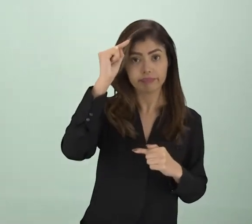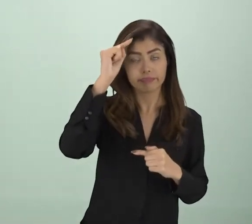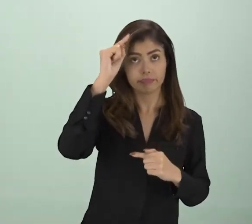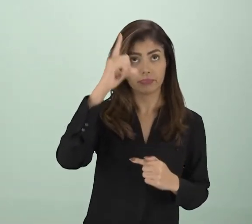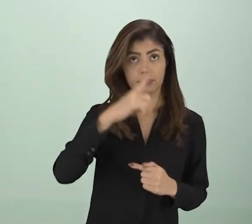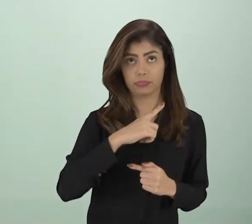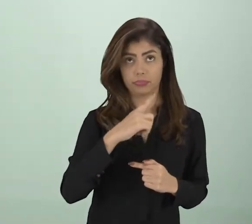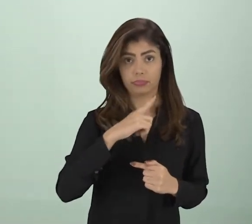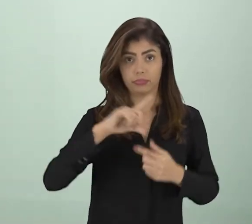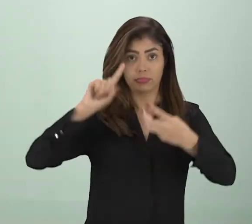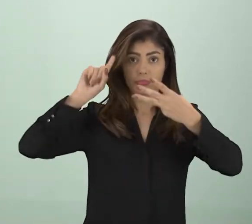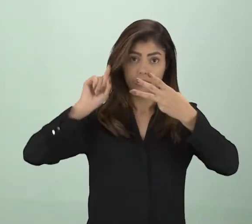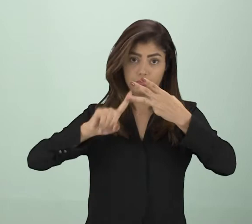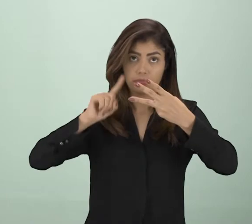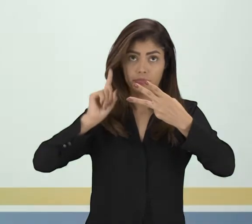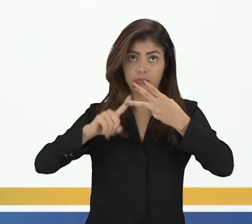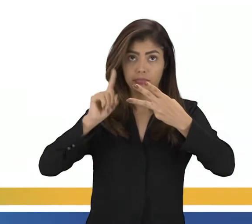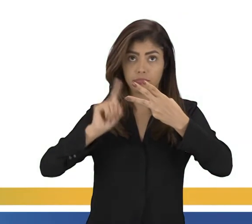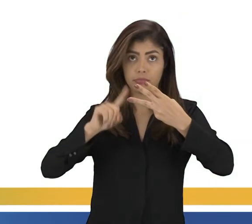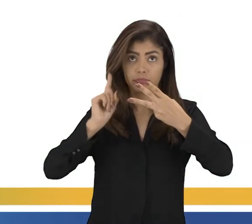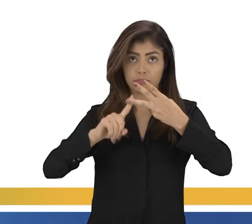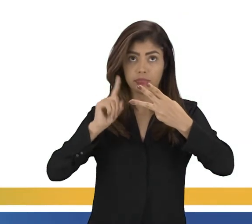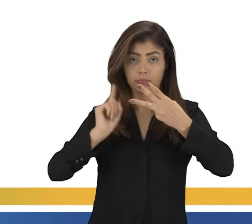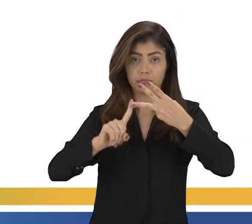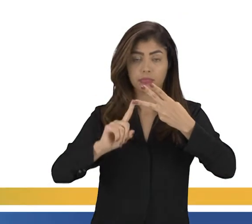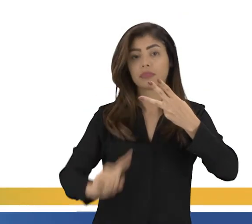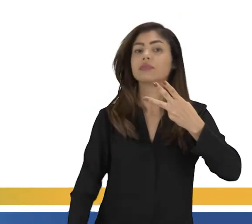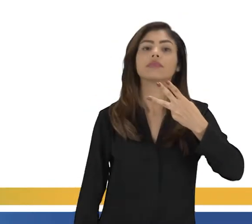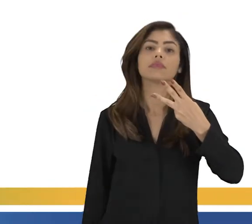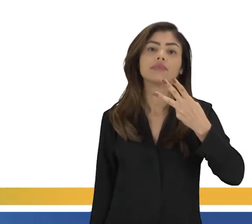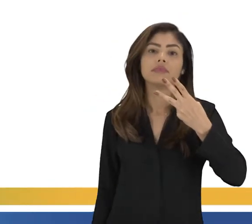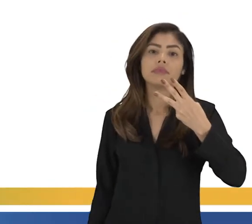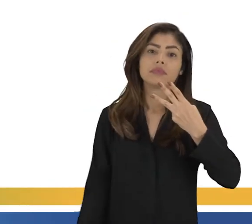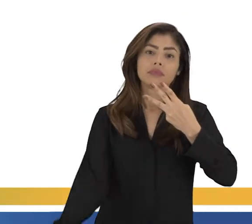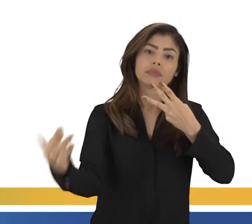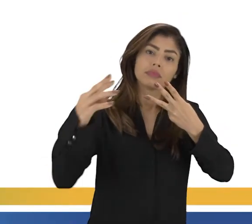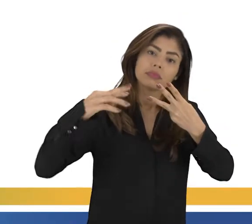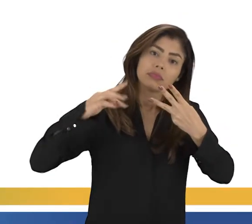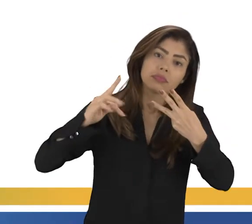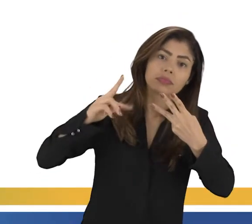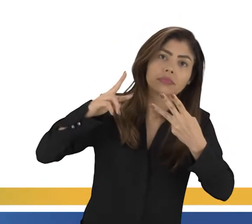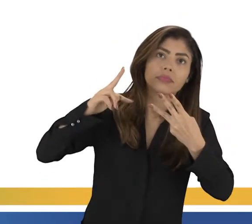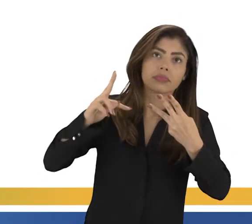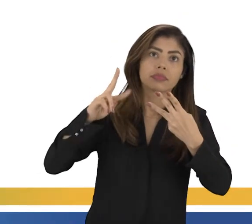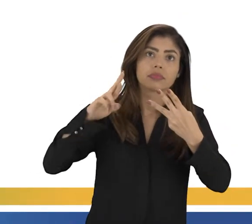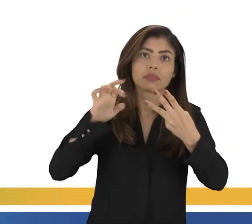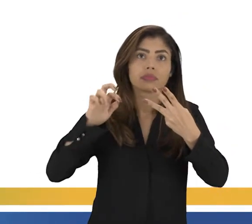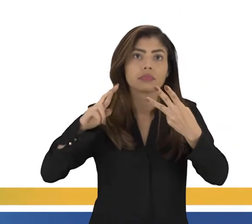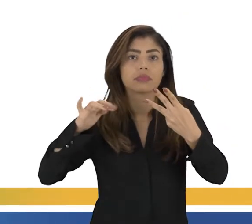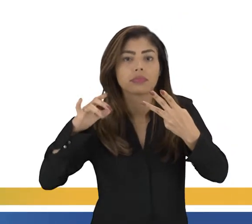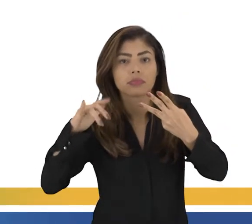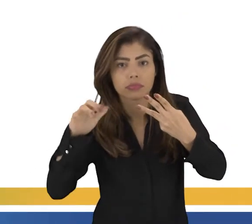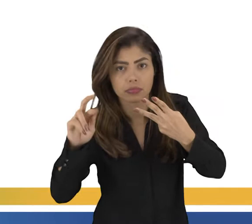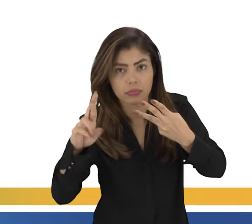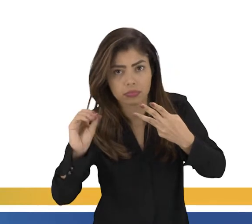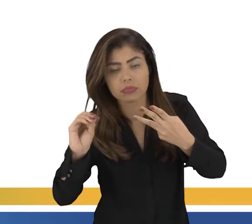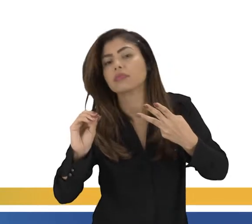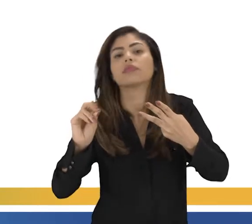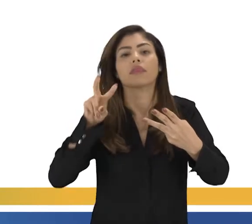ali o consumidor secundário, ou seja, um predador, então aqui no caso ele vai,